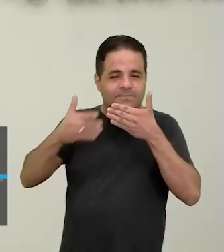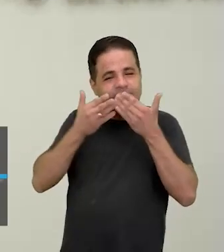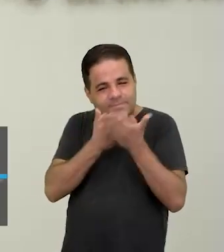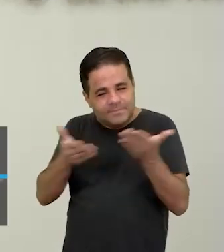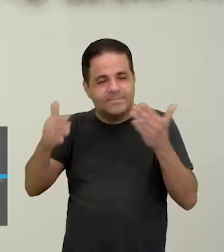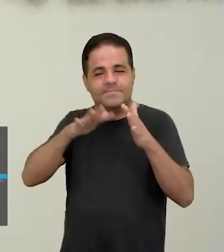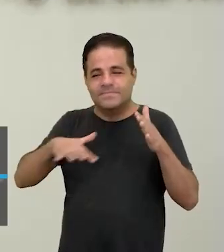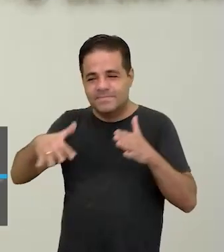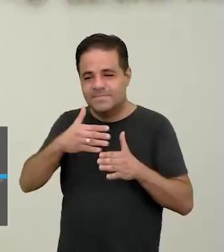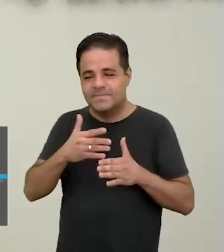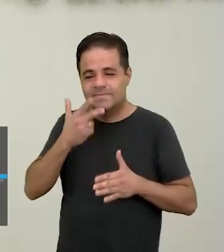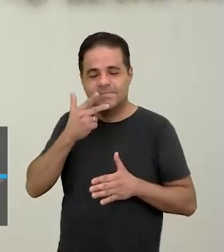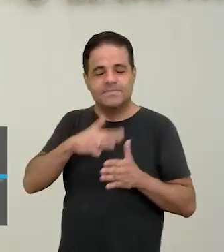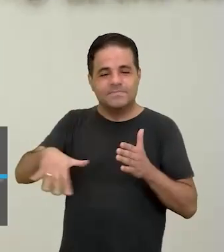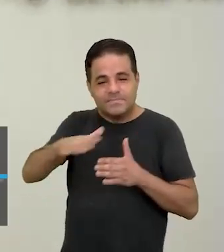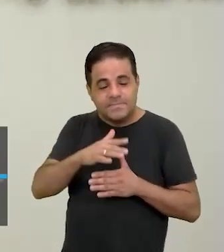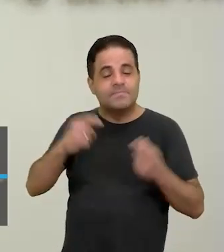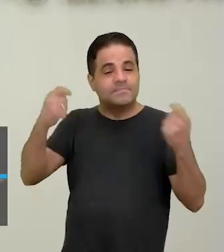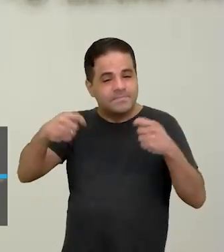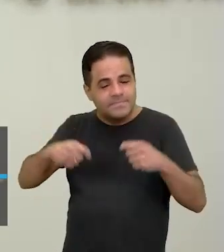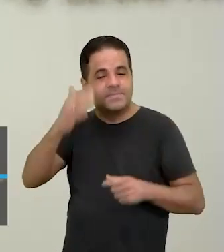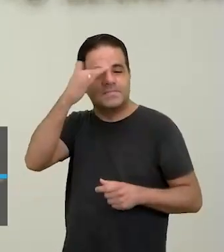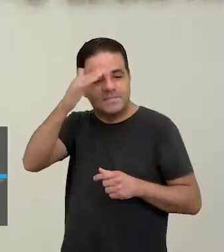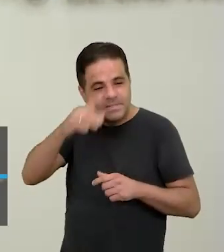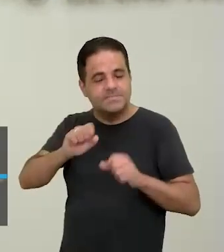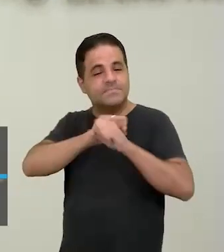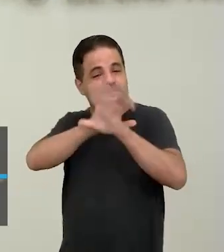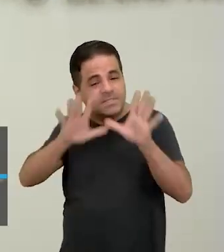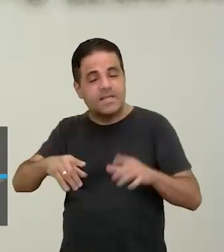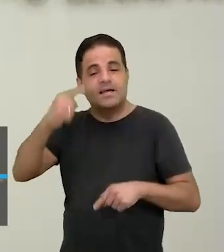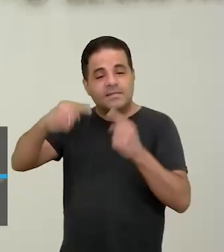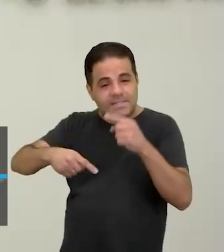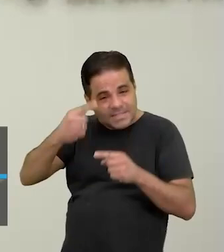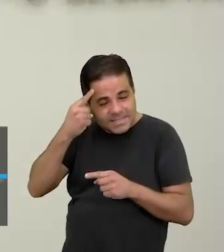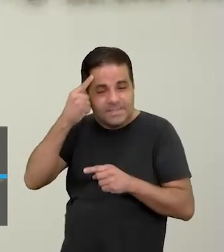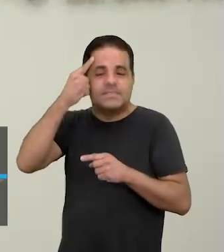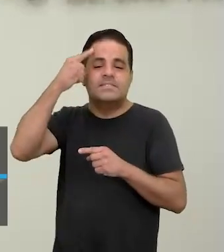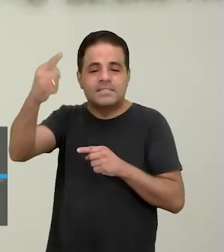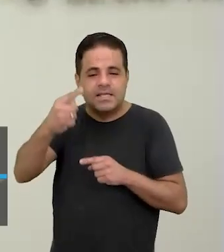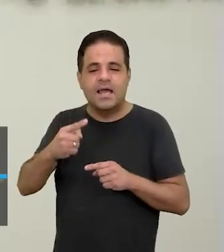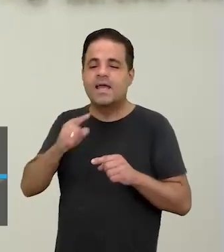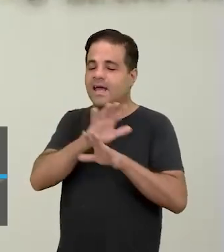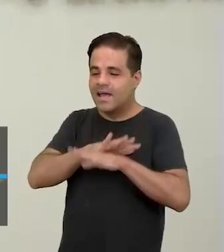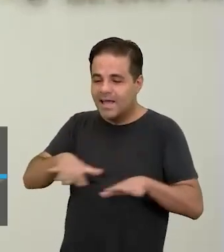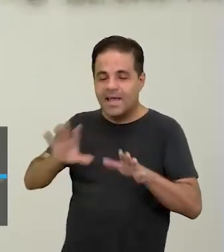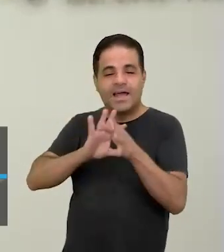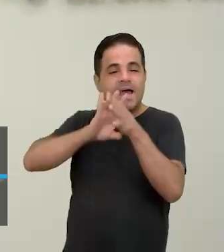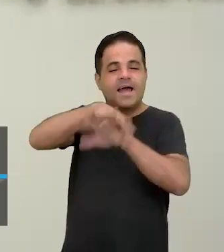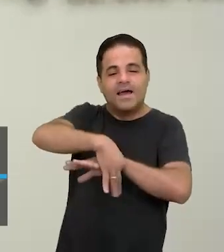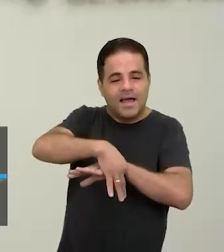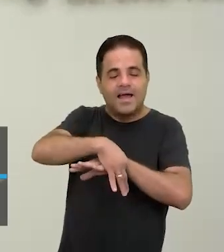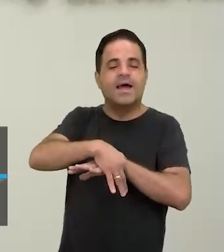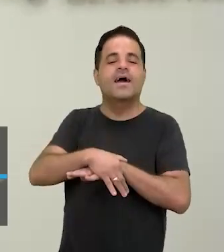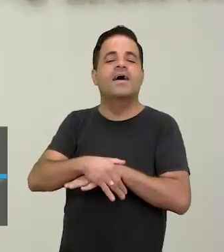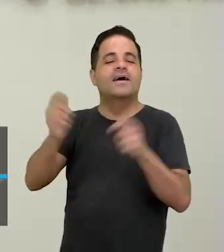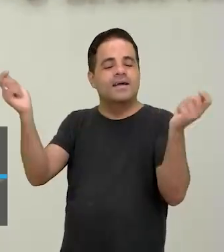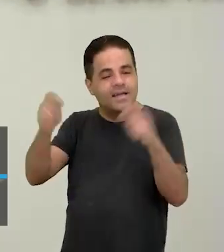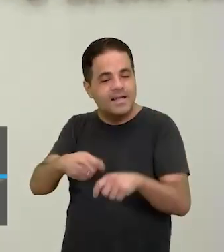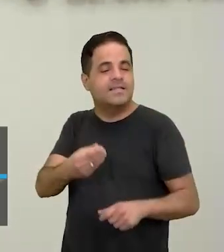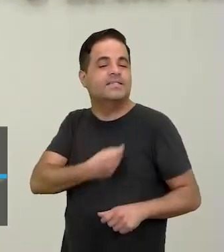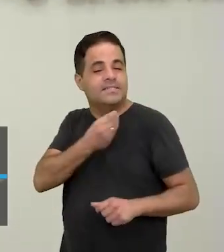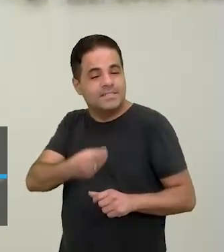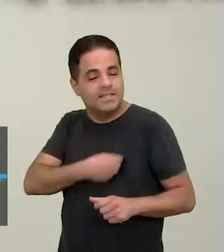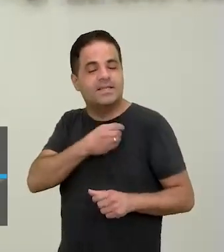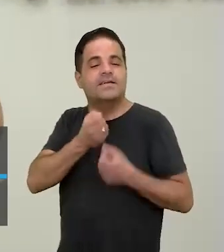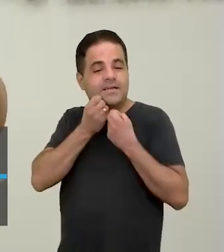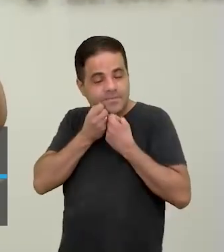que complica, tá? Mas a gente precisa entender que a ideia da política é simplesmente garantir que as pessoas possam viver com